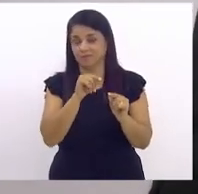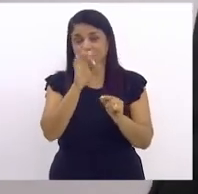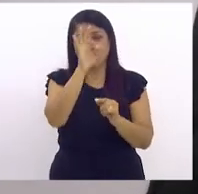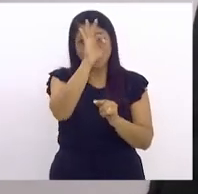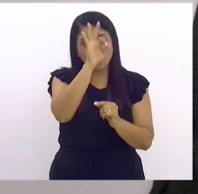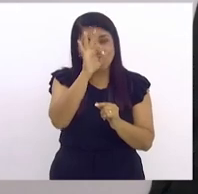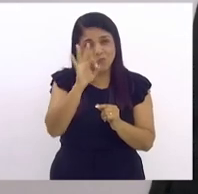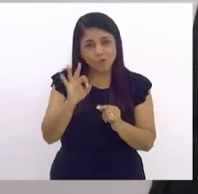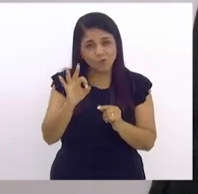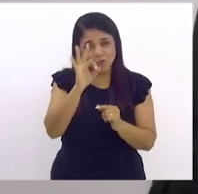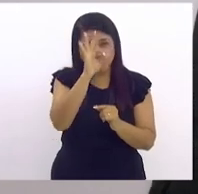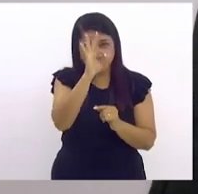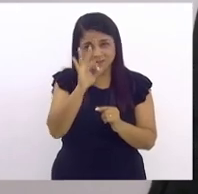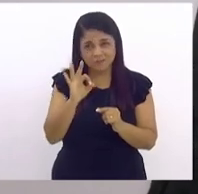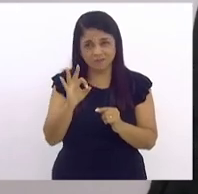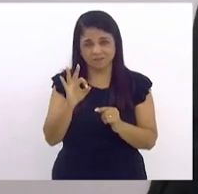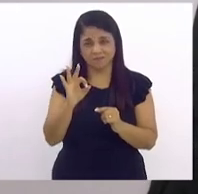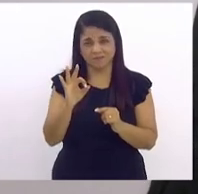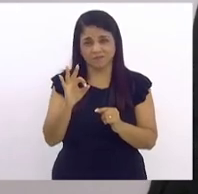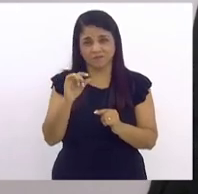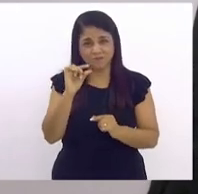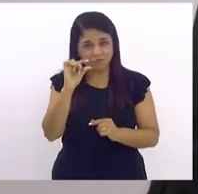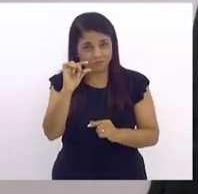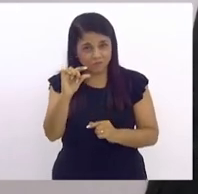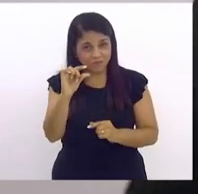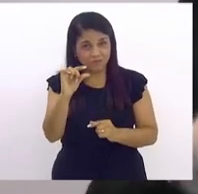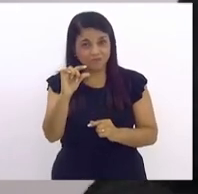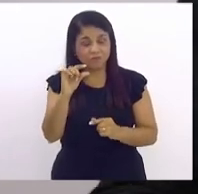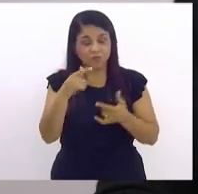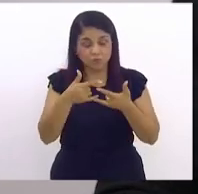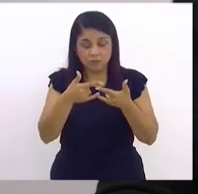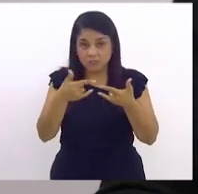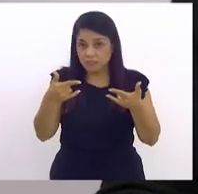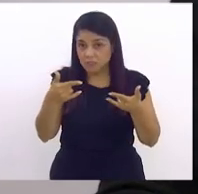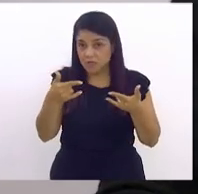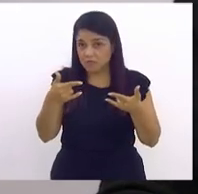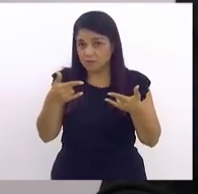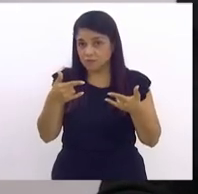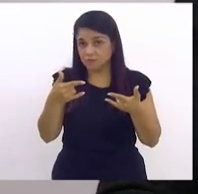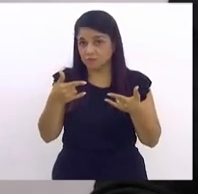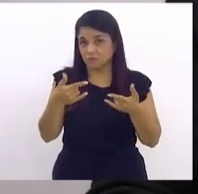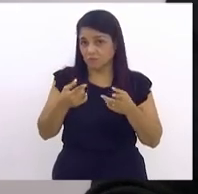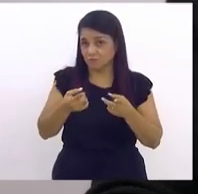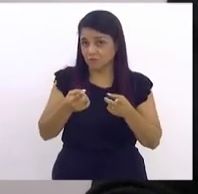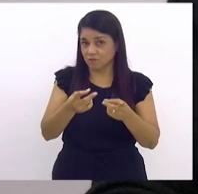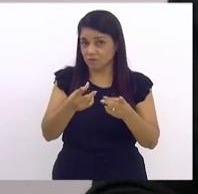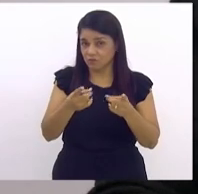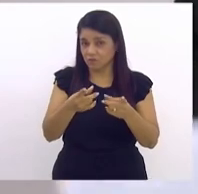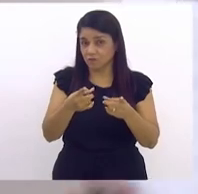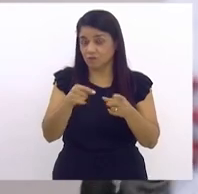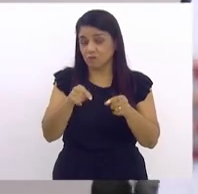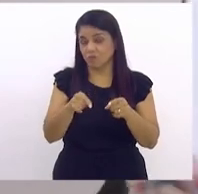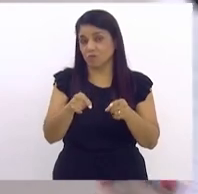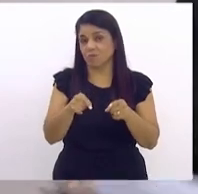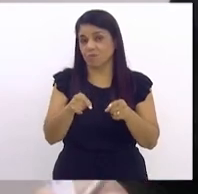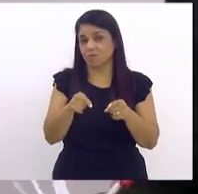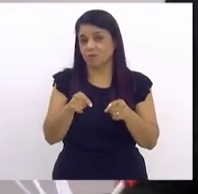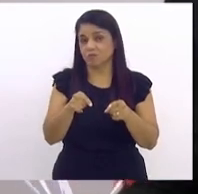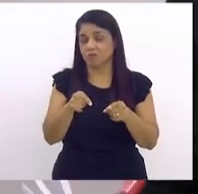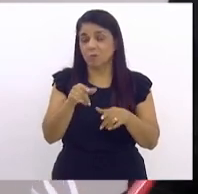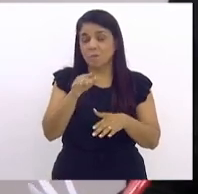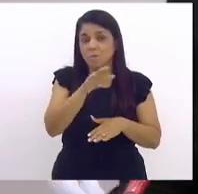percentual ínfimo dos ingressos disponíveis pudesse ser colocado à disposição de